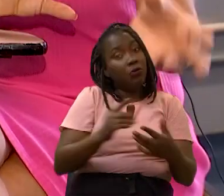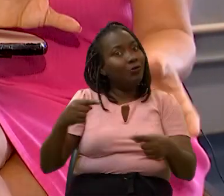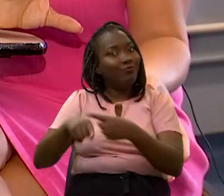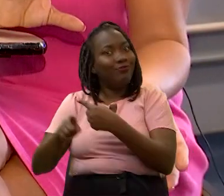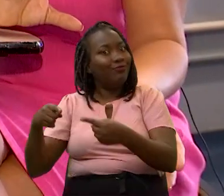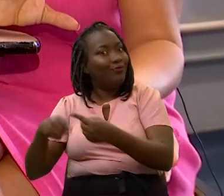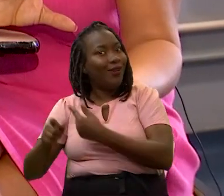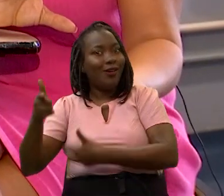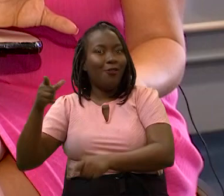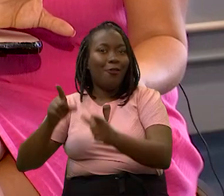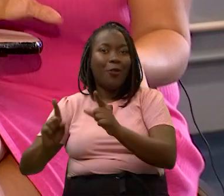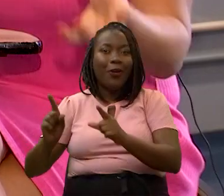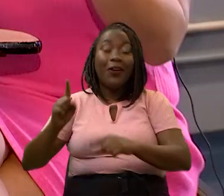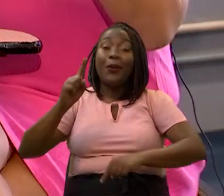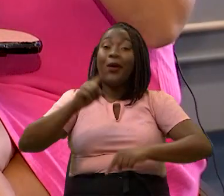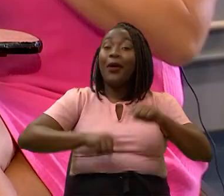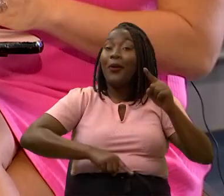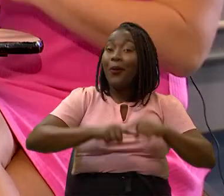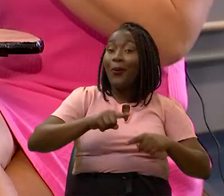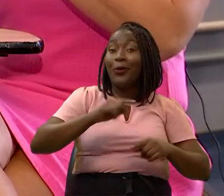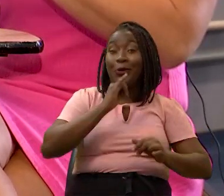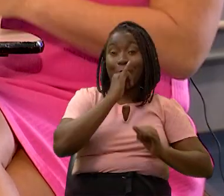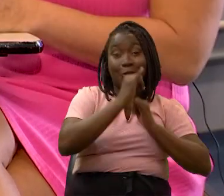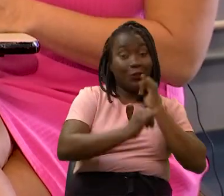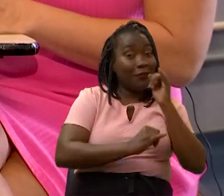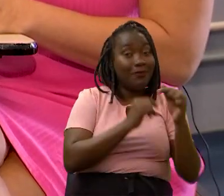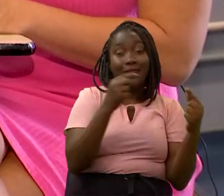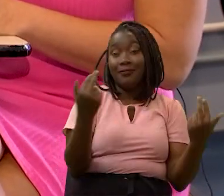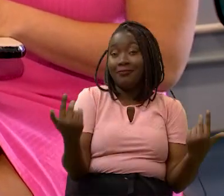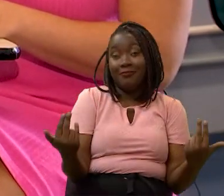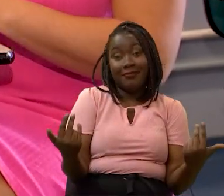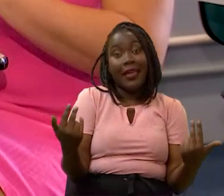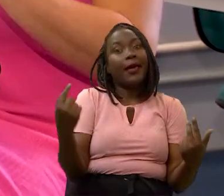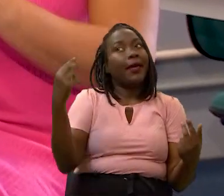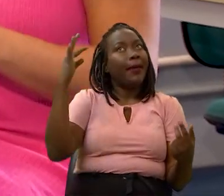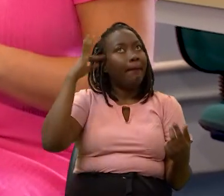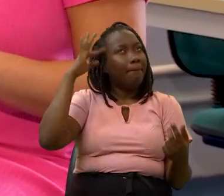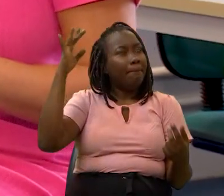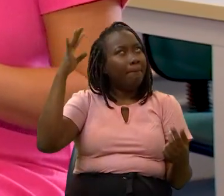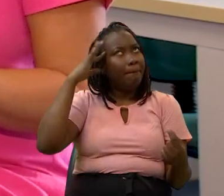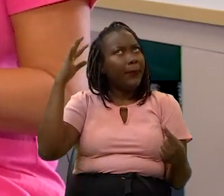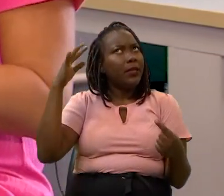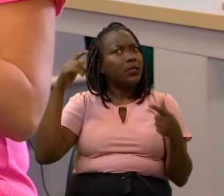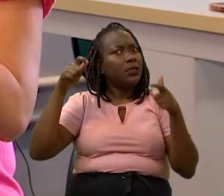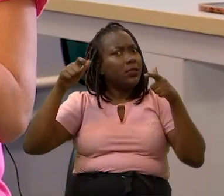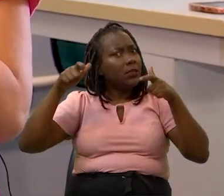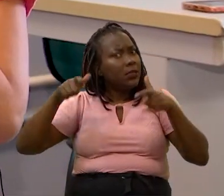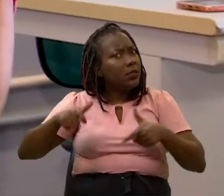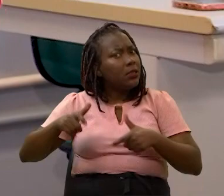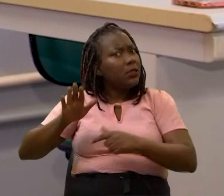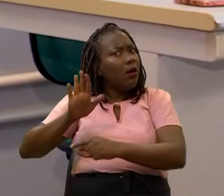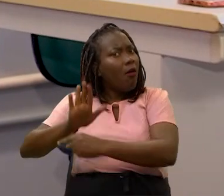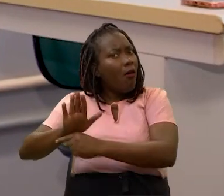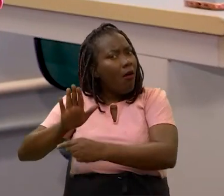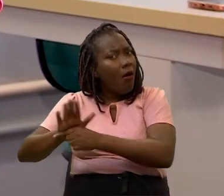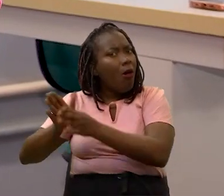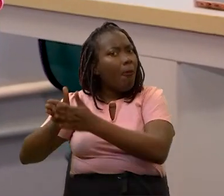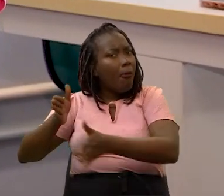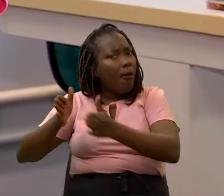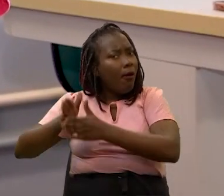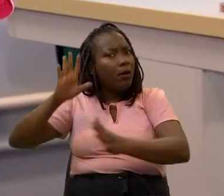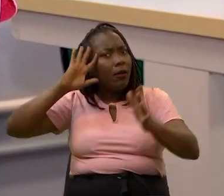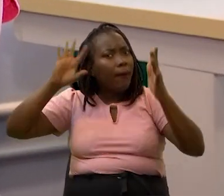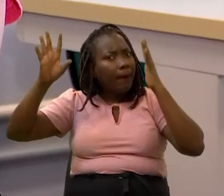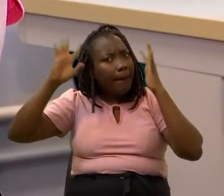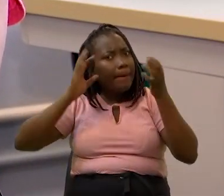e não cabe em outros. Os recursos de informação também precisam ser pensados de modo a favorecer os